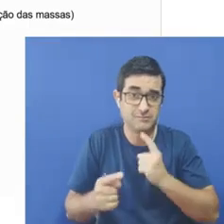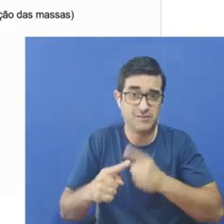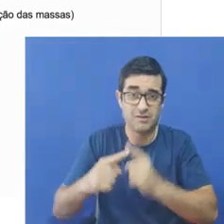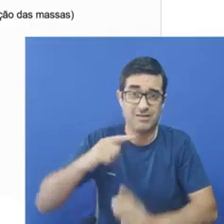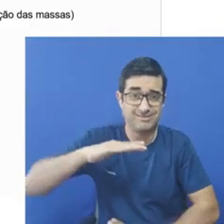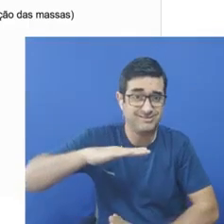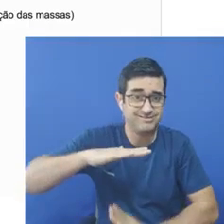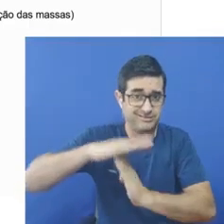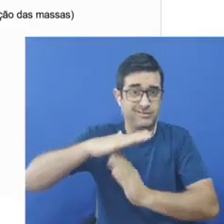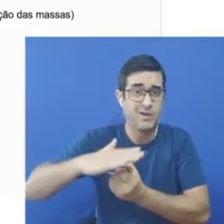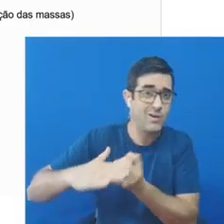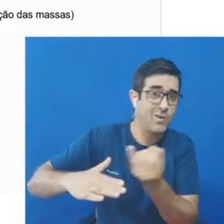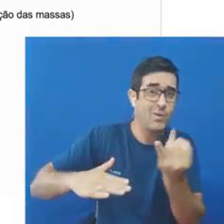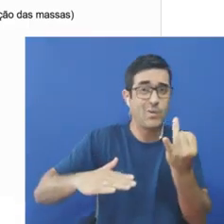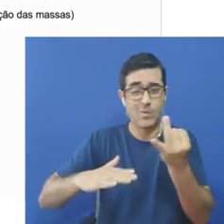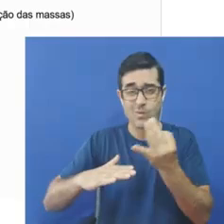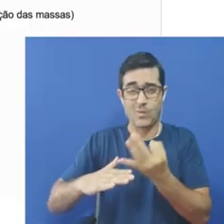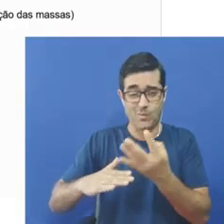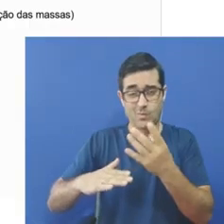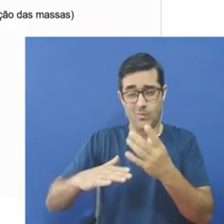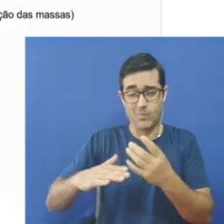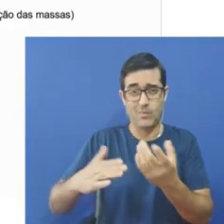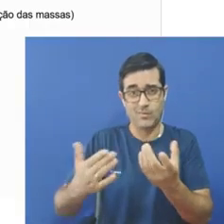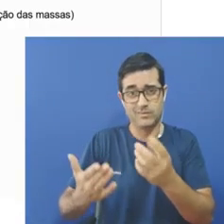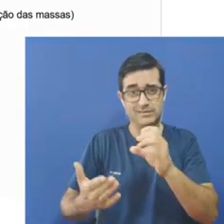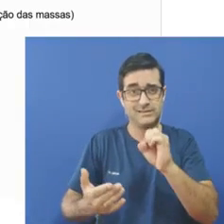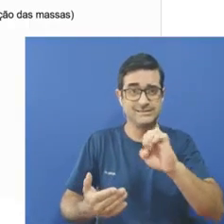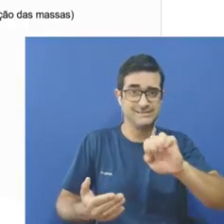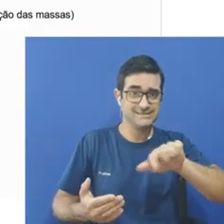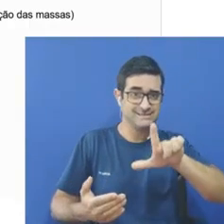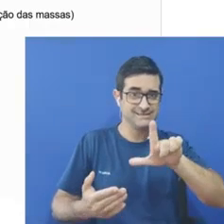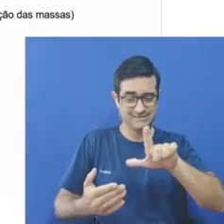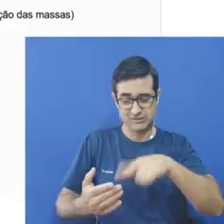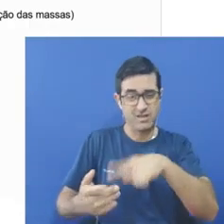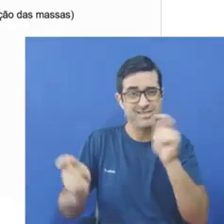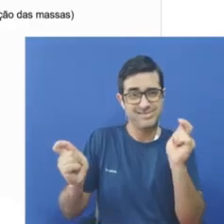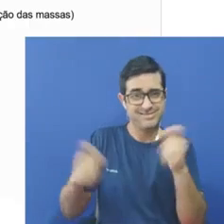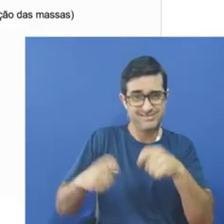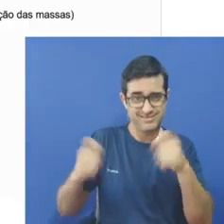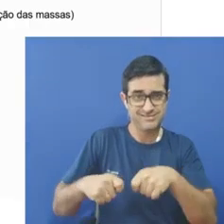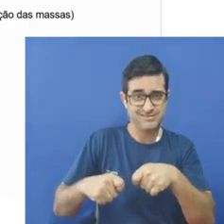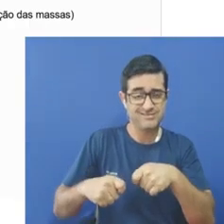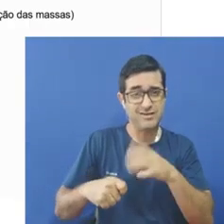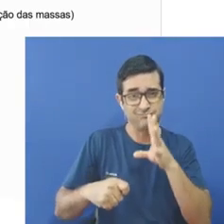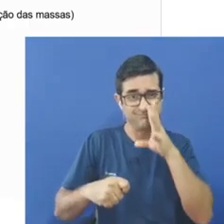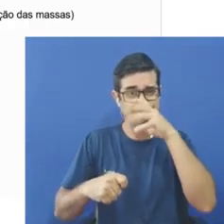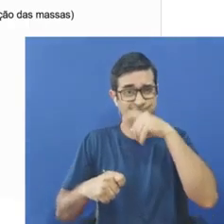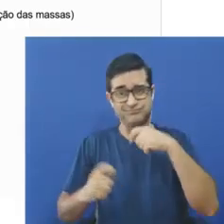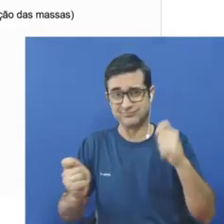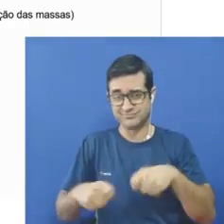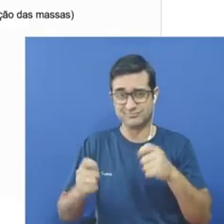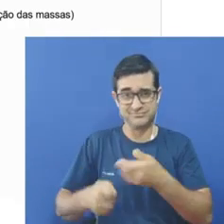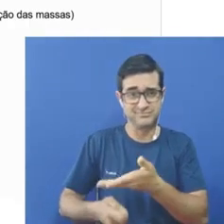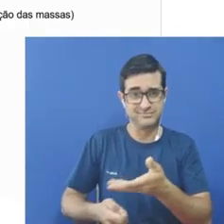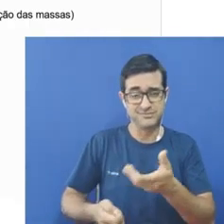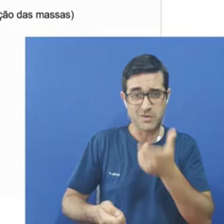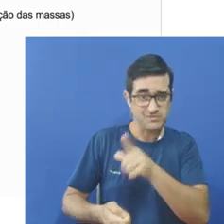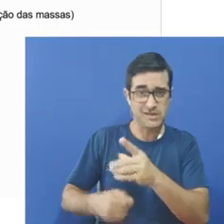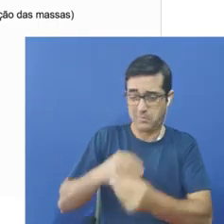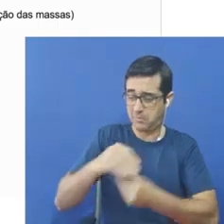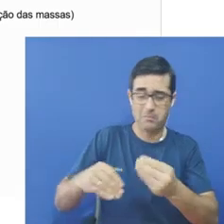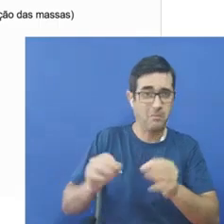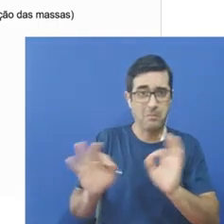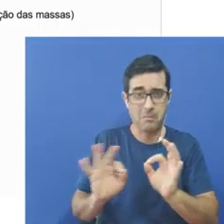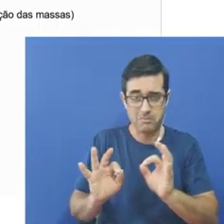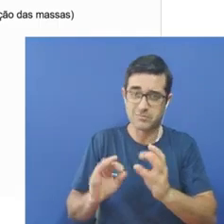da quantidade de sal que aquela quantidade de água consegue solubilizar. Bom, e aí